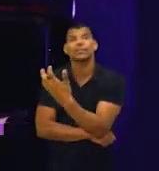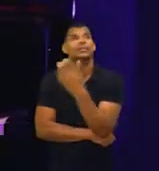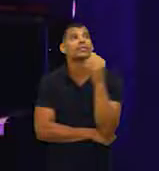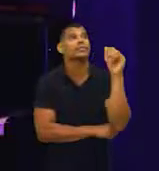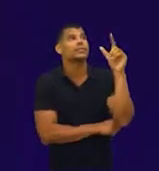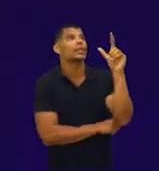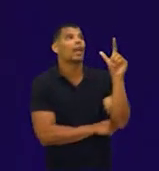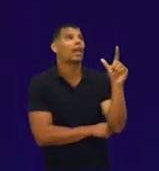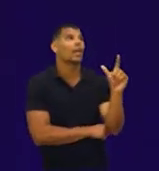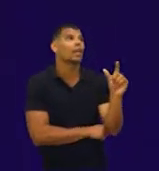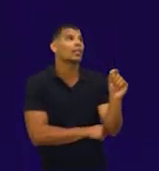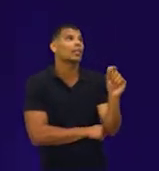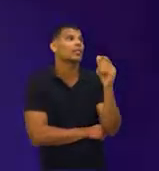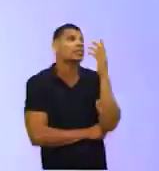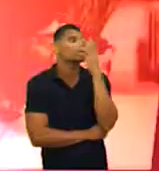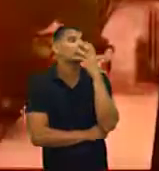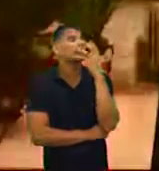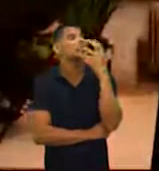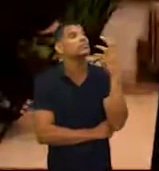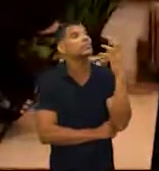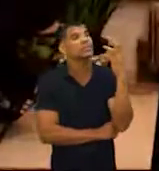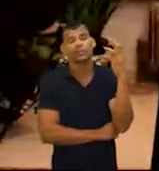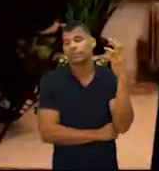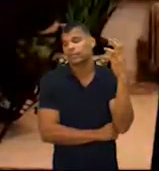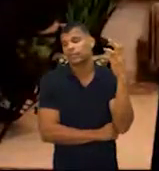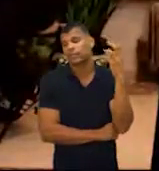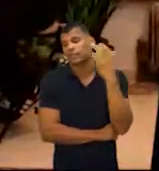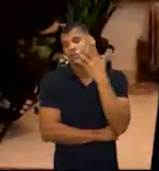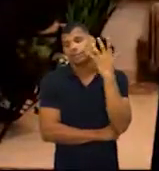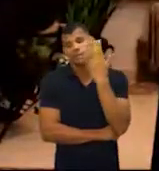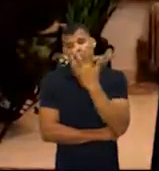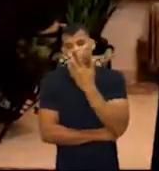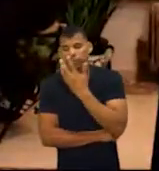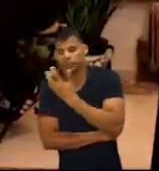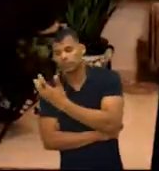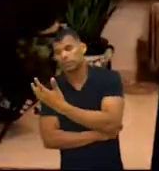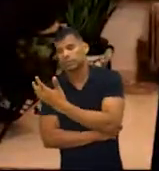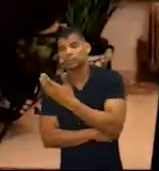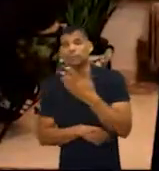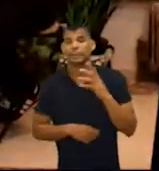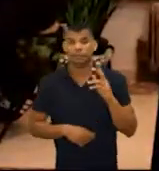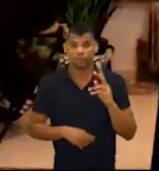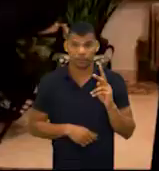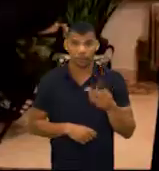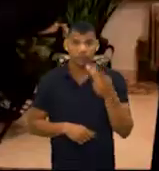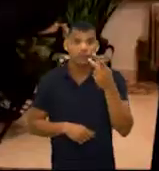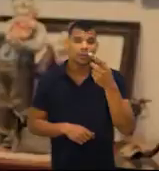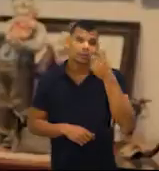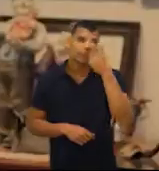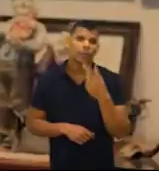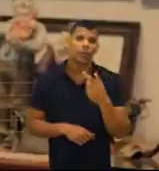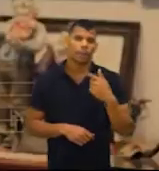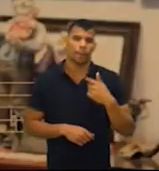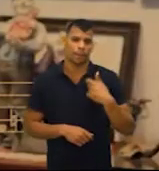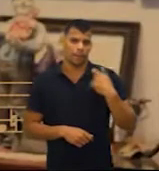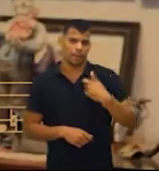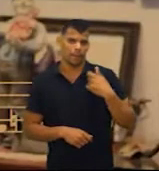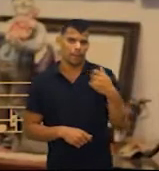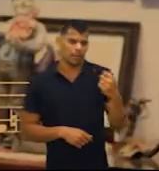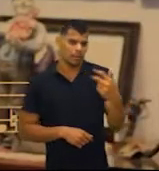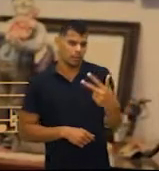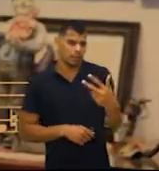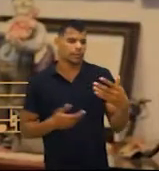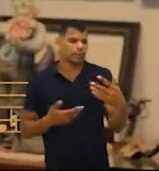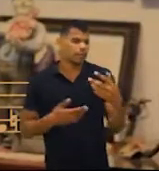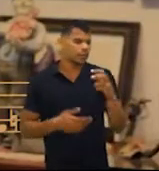nostalgia, e vou ter você. Uma das coisas que mais me fascinou no passado, quando eu tinha 13 anos, eu sou de